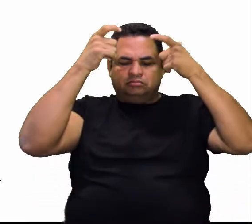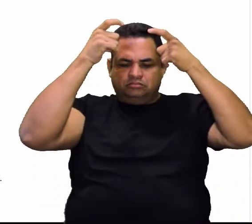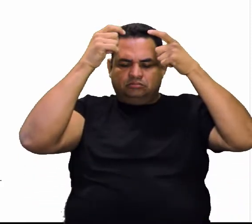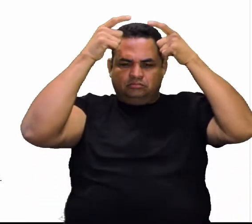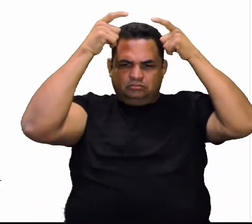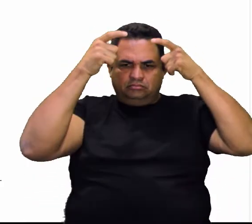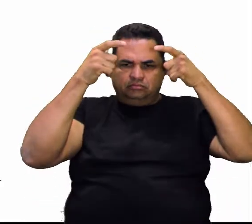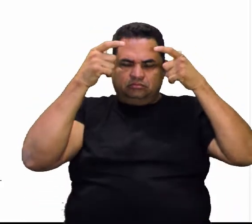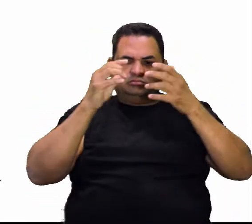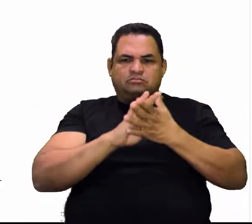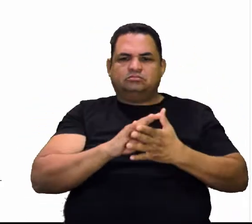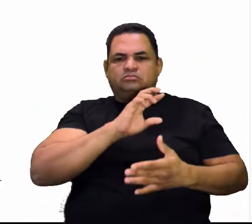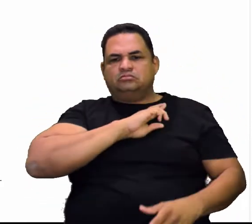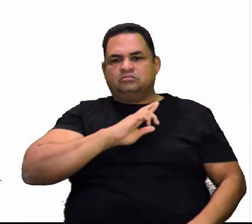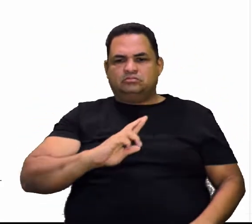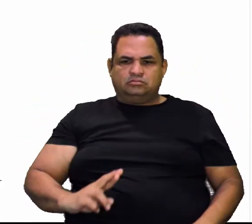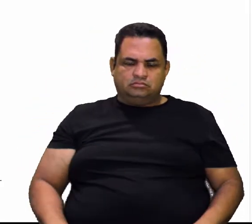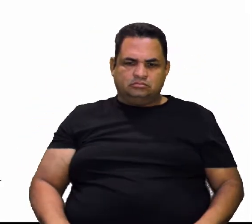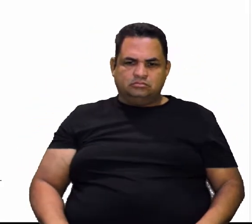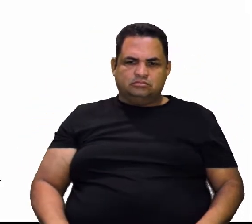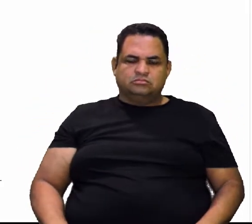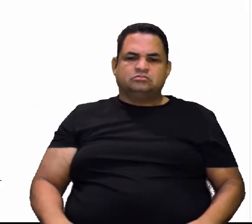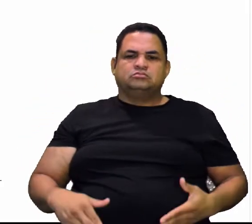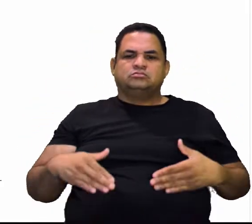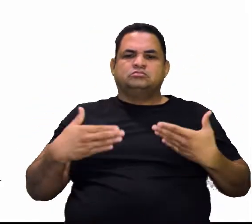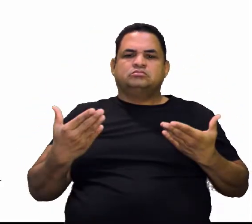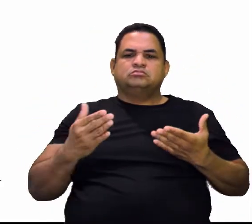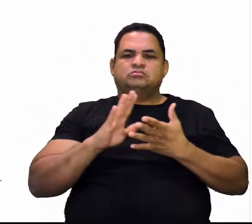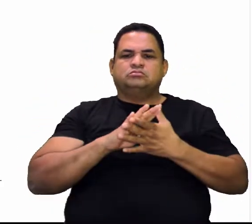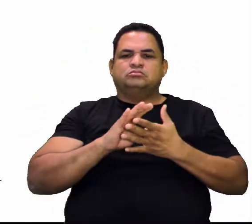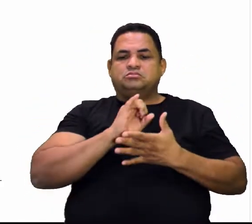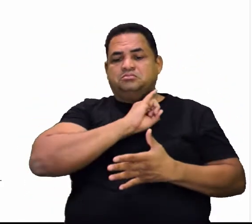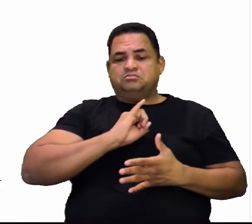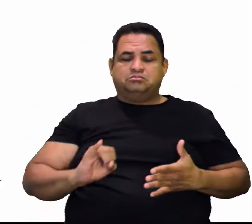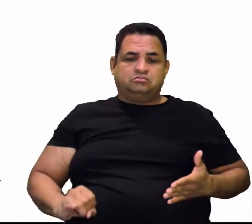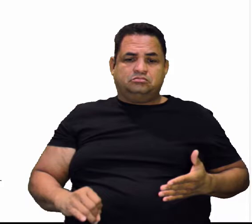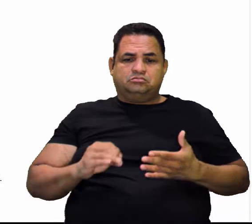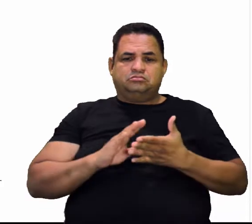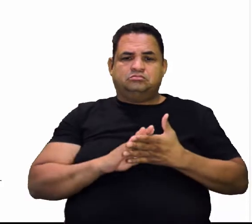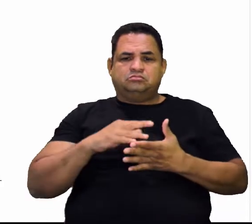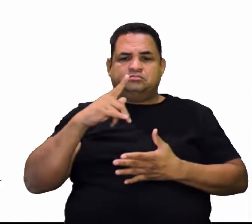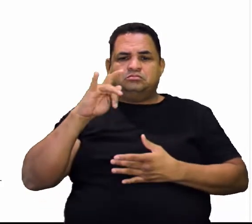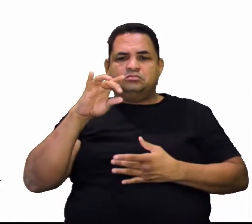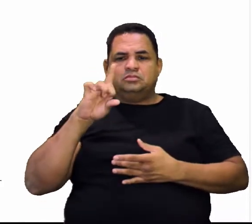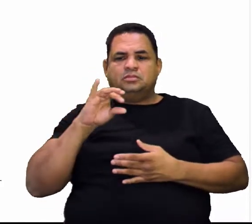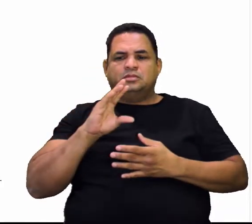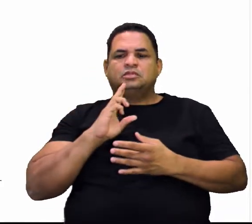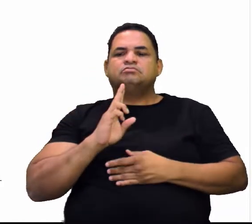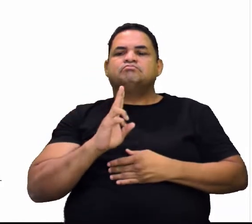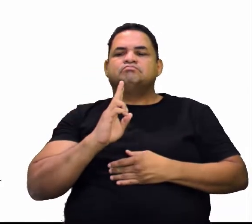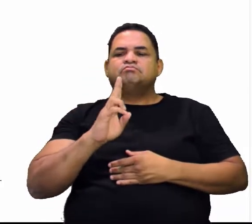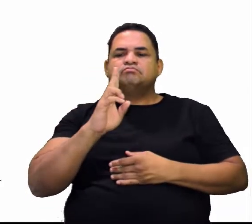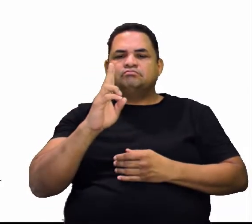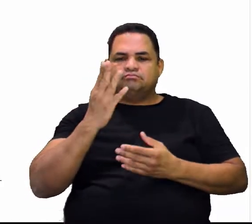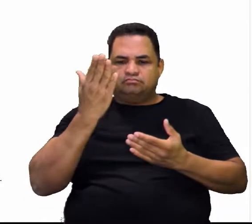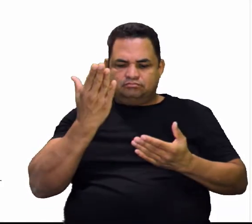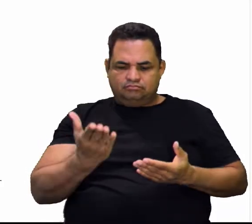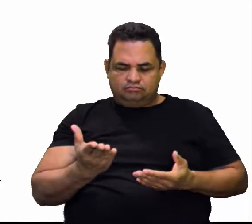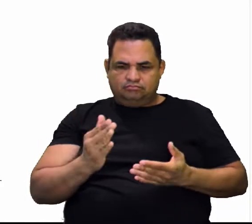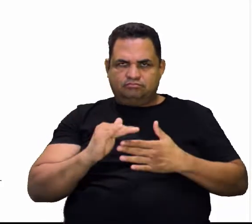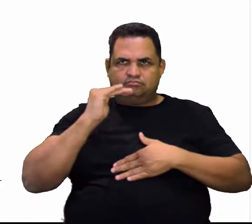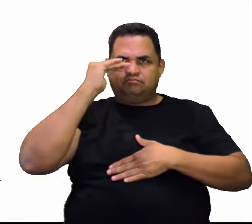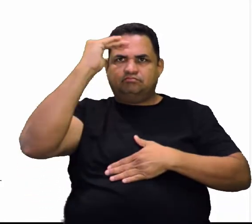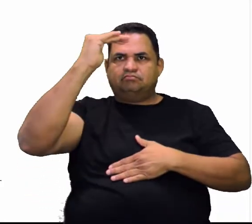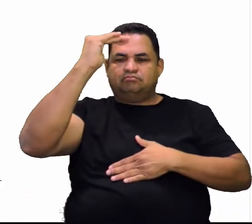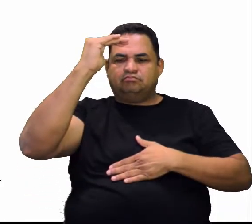monarquia, seja na república, ou seja no império, os patrícios sempre estarão no topo